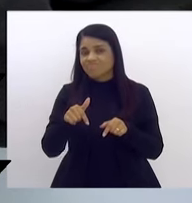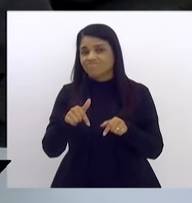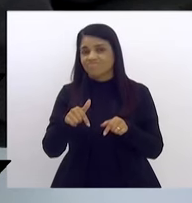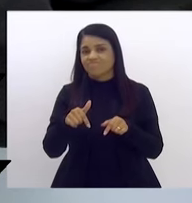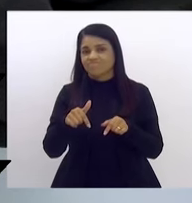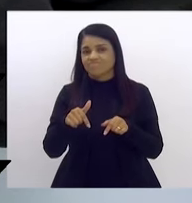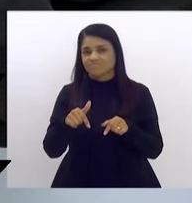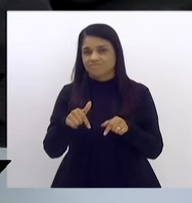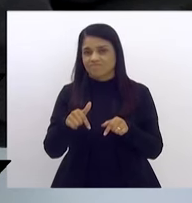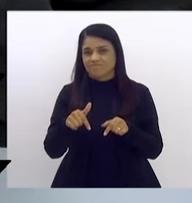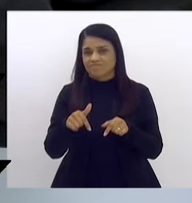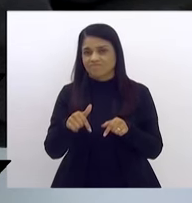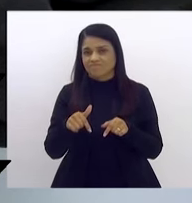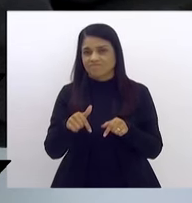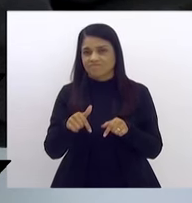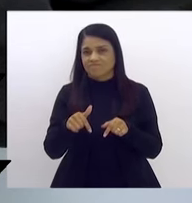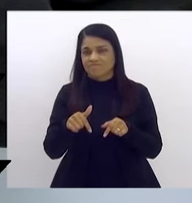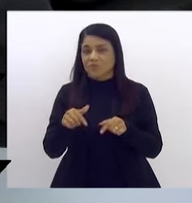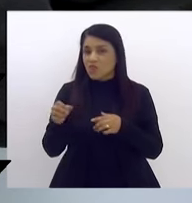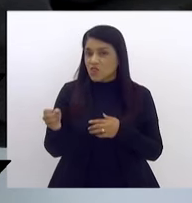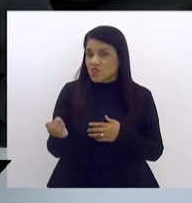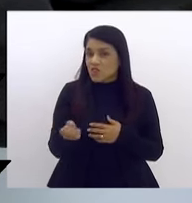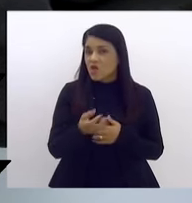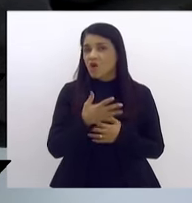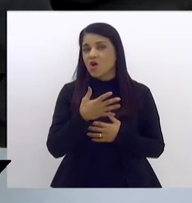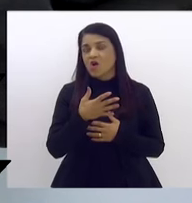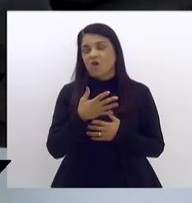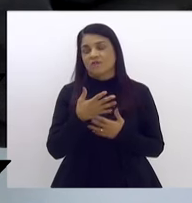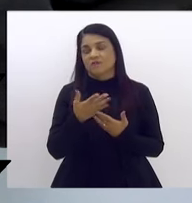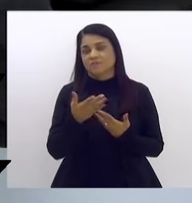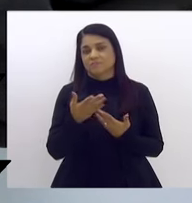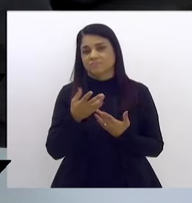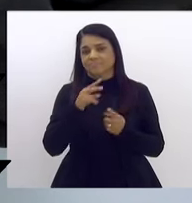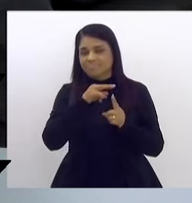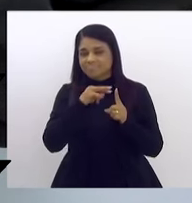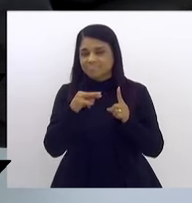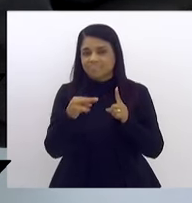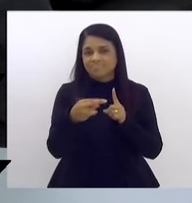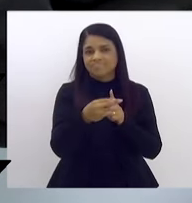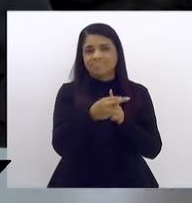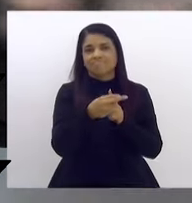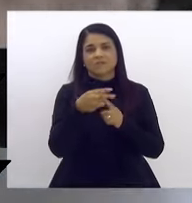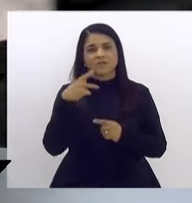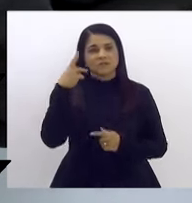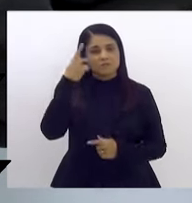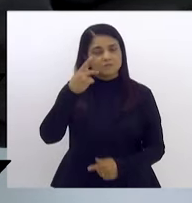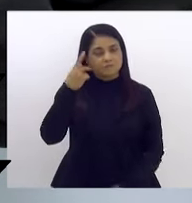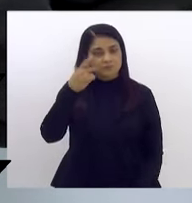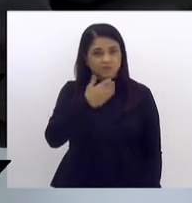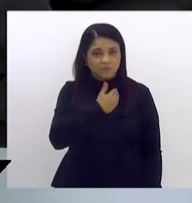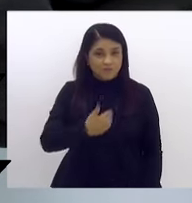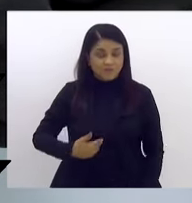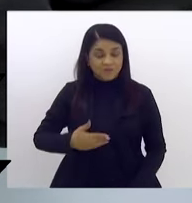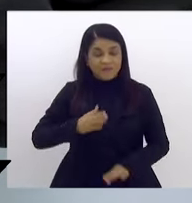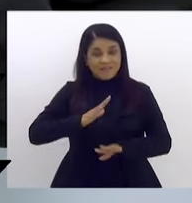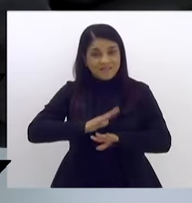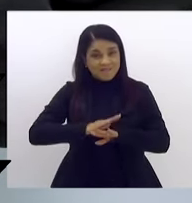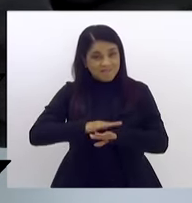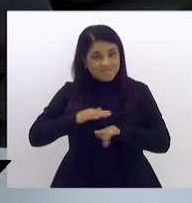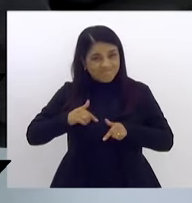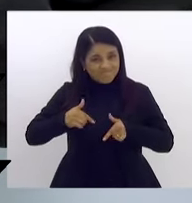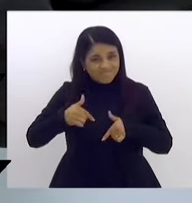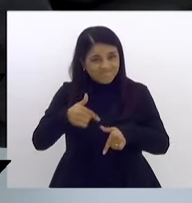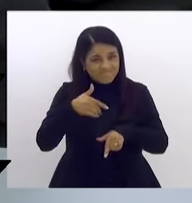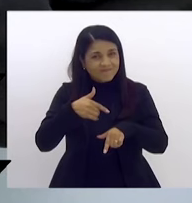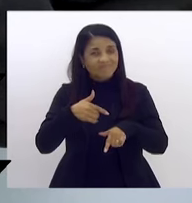muito eh inovadoras do ponto de vista né da políticas públicas mas na prática elas não se encaixam em